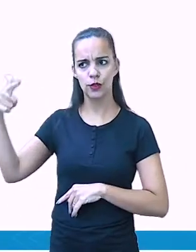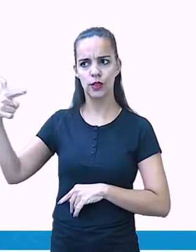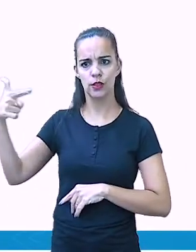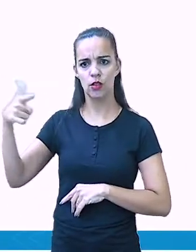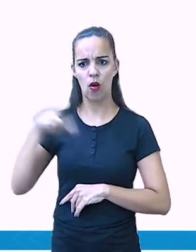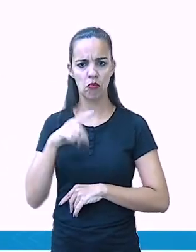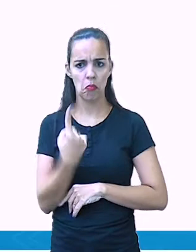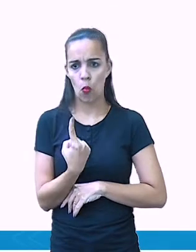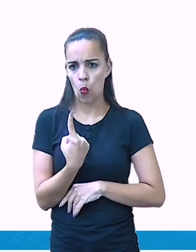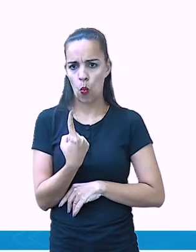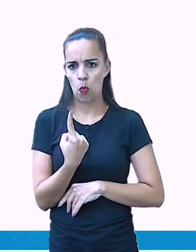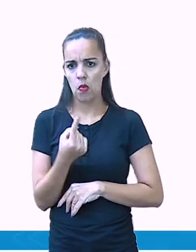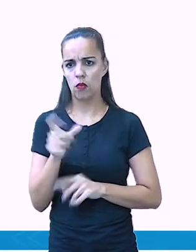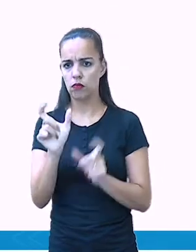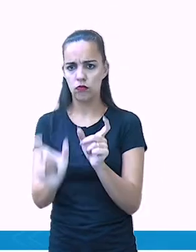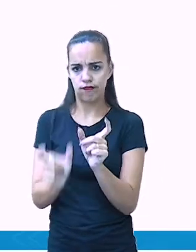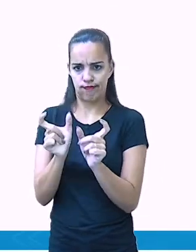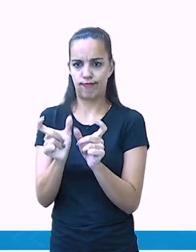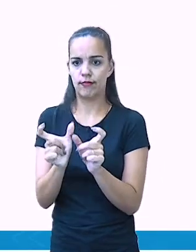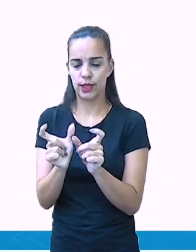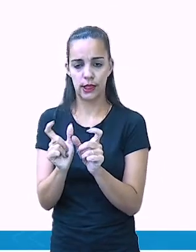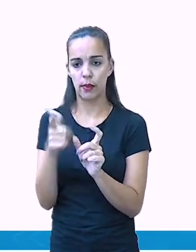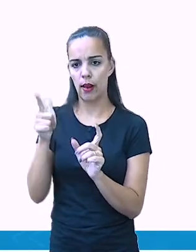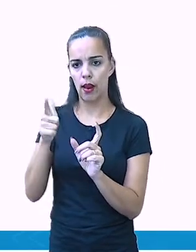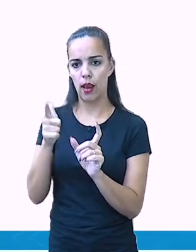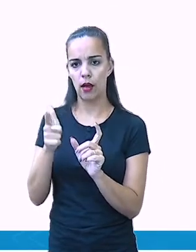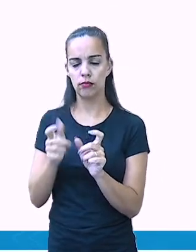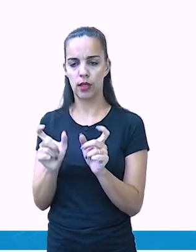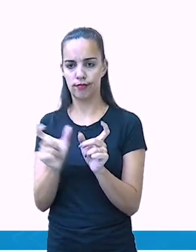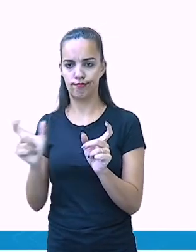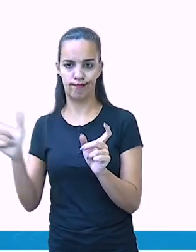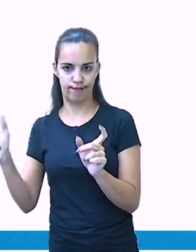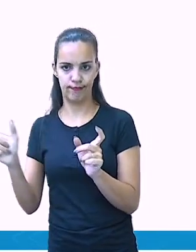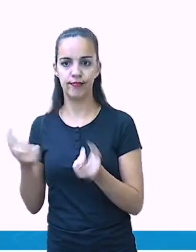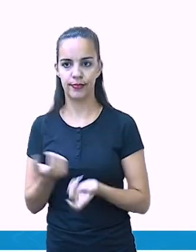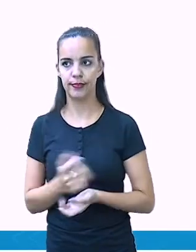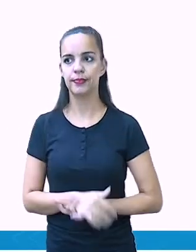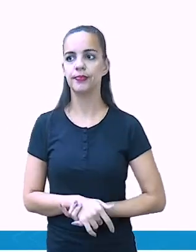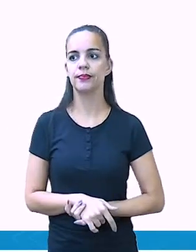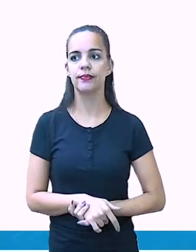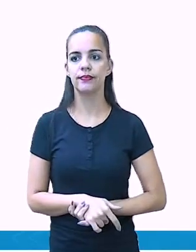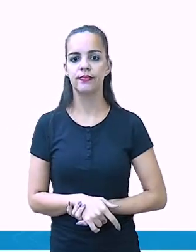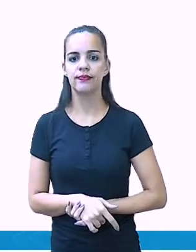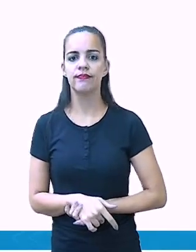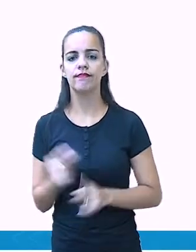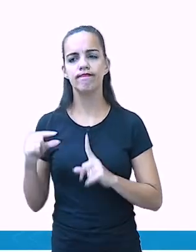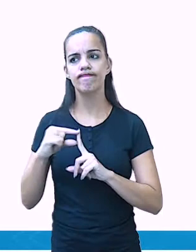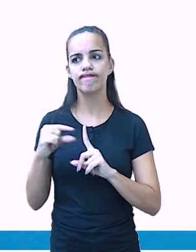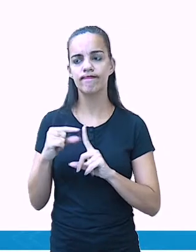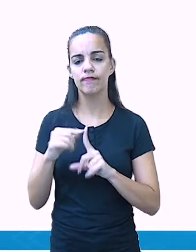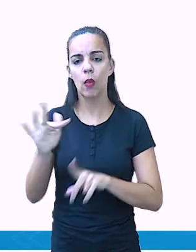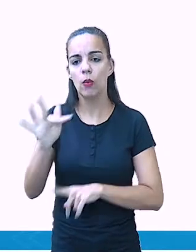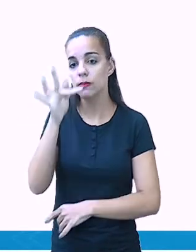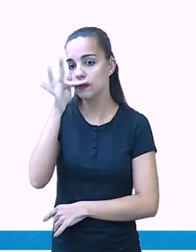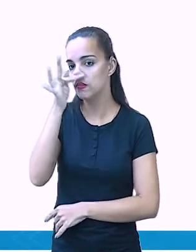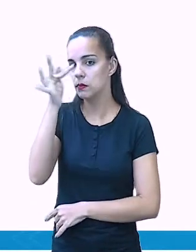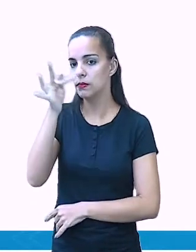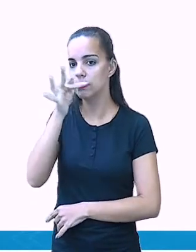uma emissão de voz, sol. Então é uma sílaba só. A palavra